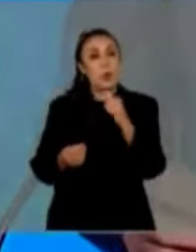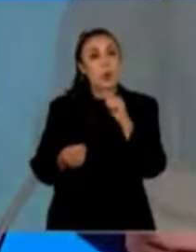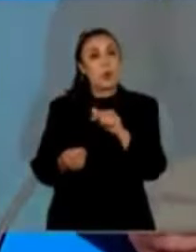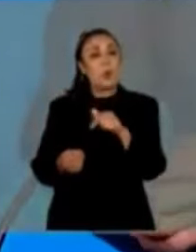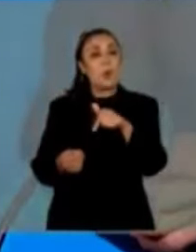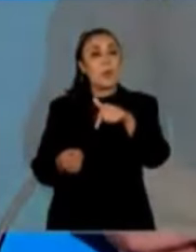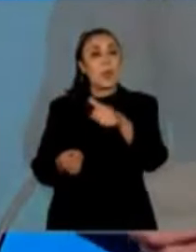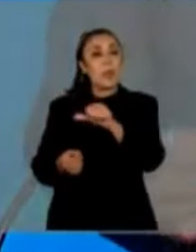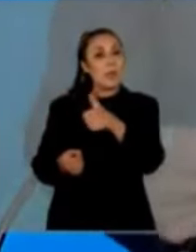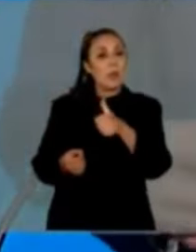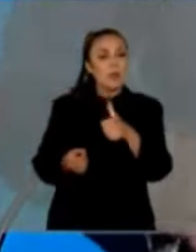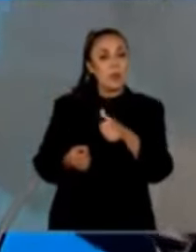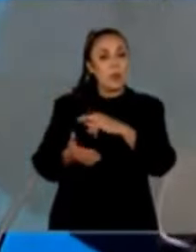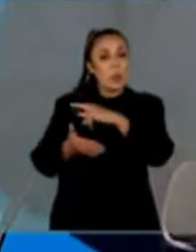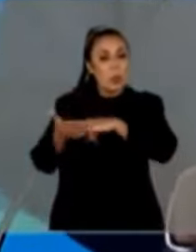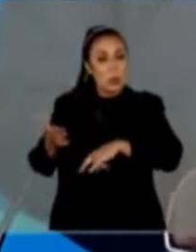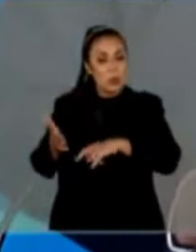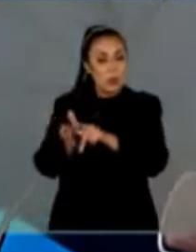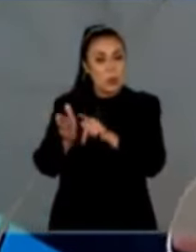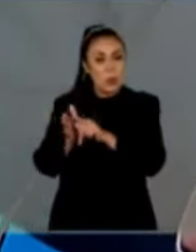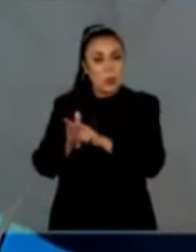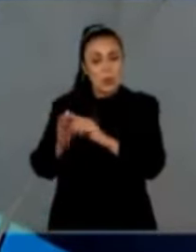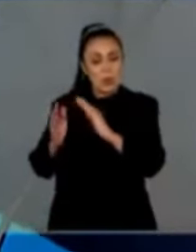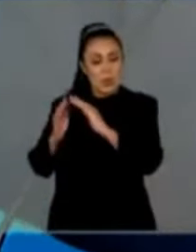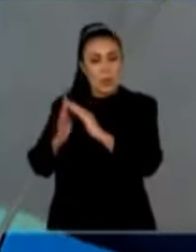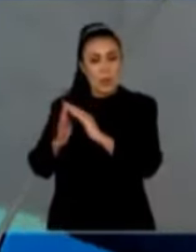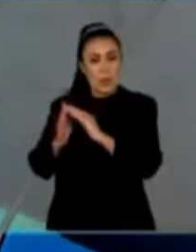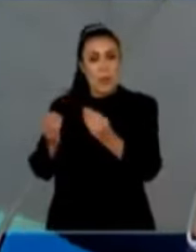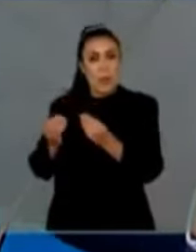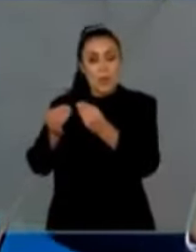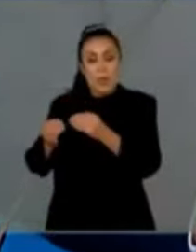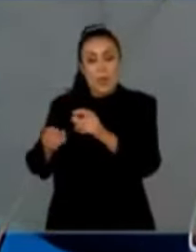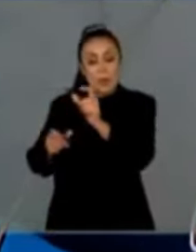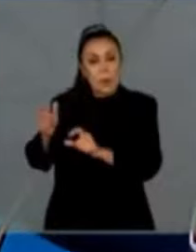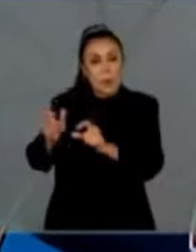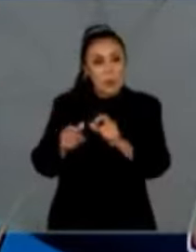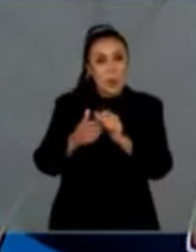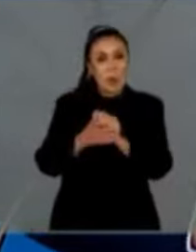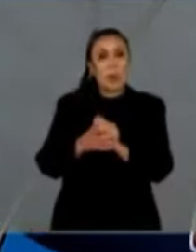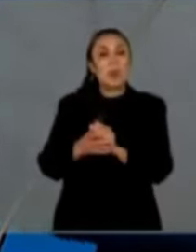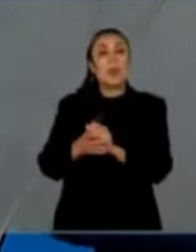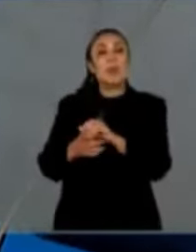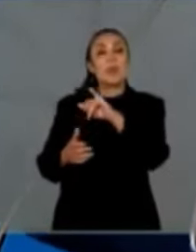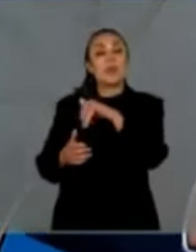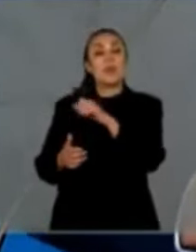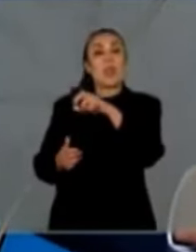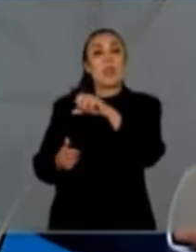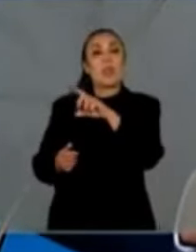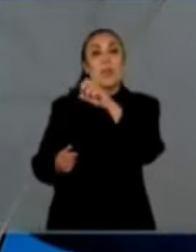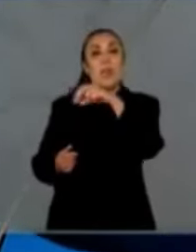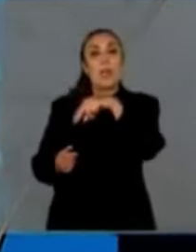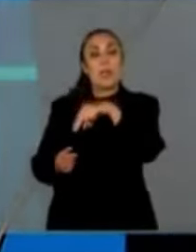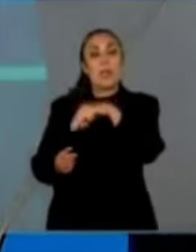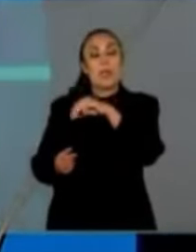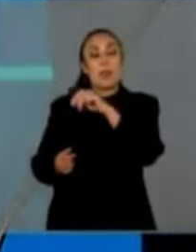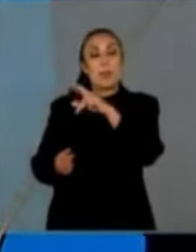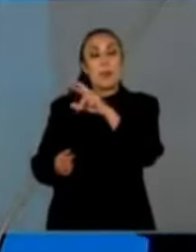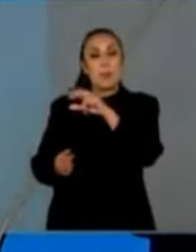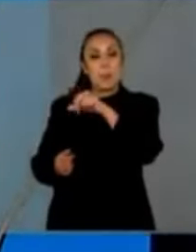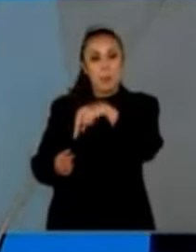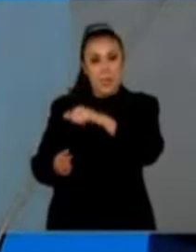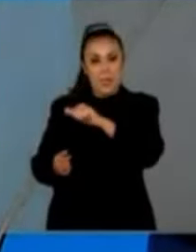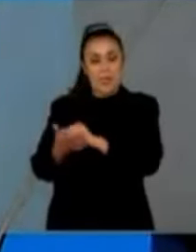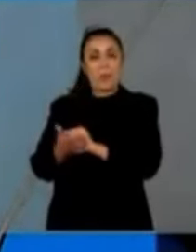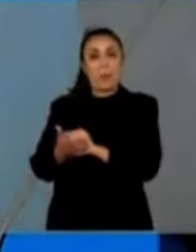2711 documentos de propriedade paraas pessoas ali da charca do Conde no Jardim Mirna no Grajaú que eram pessoas que